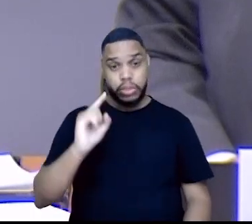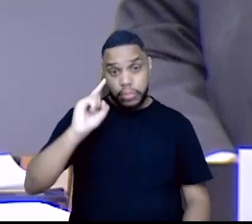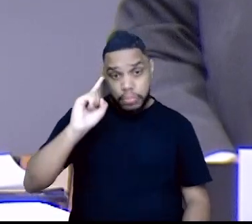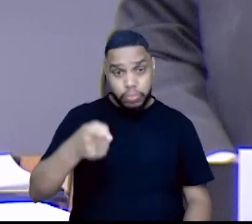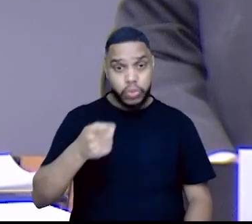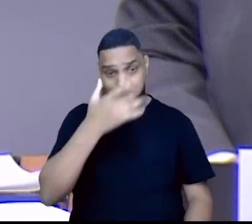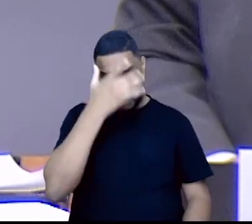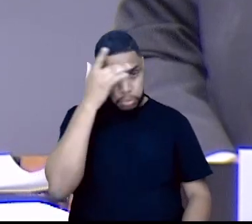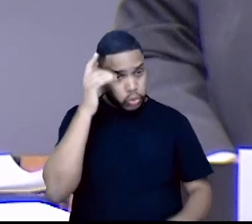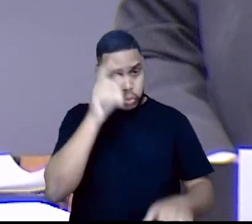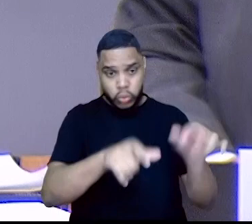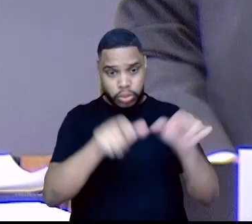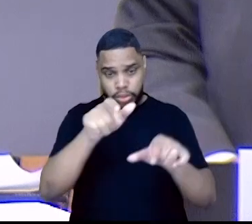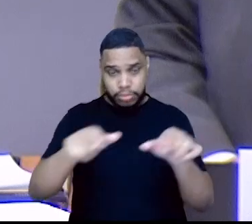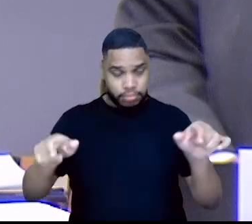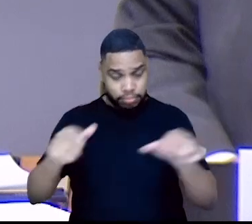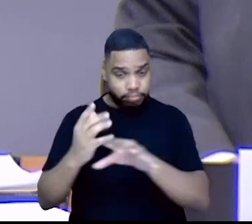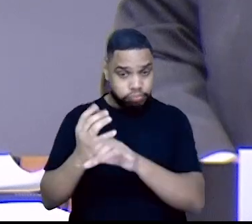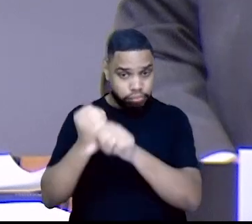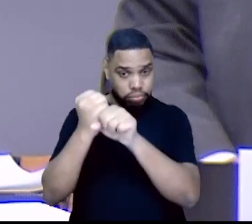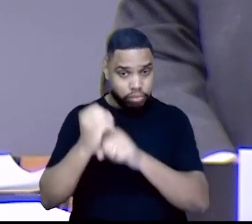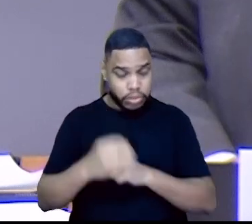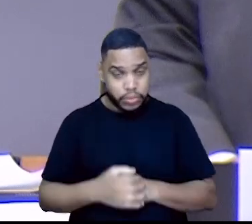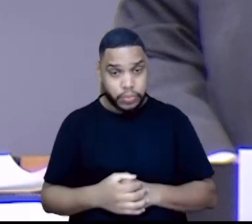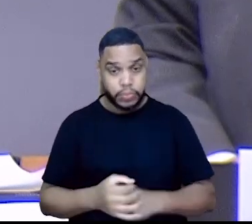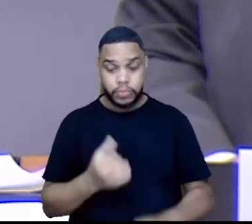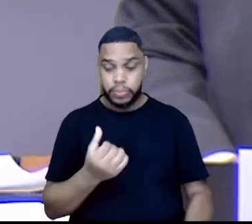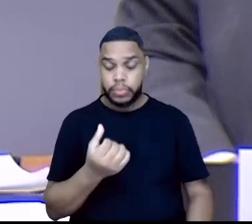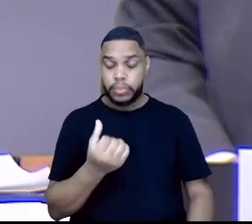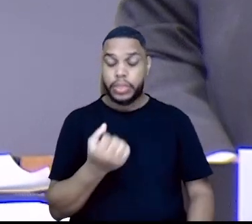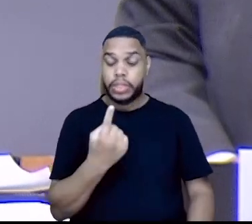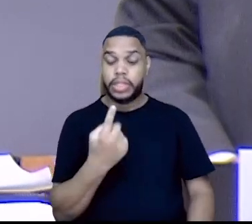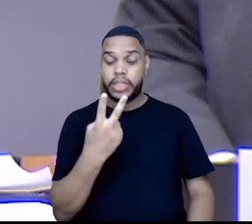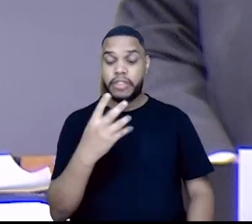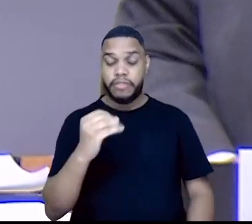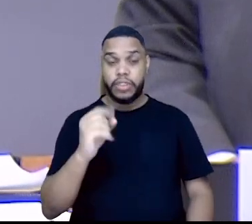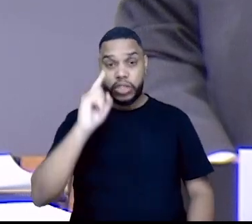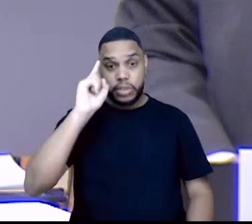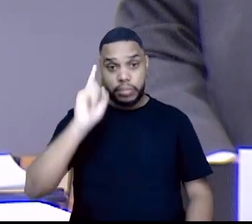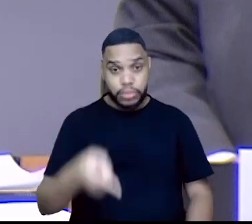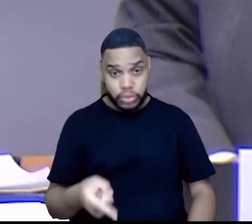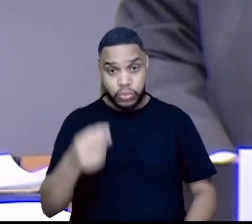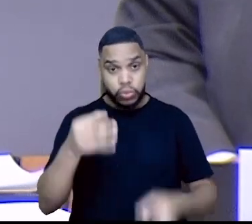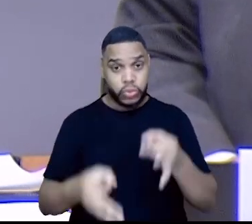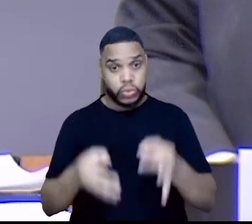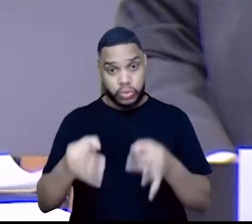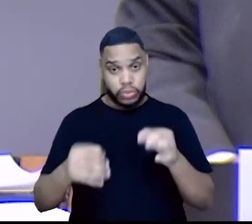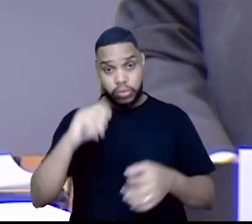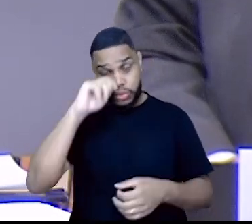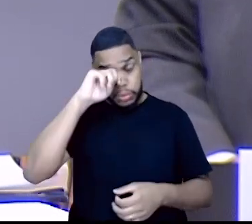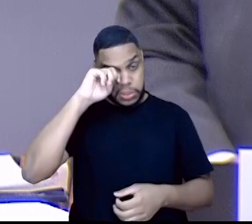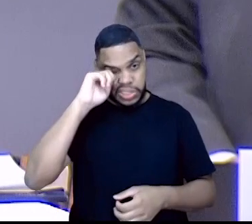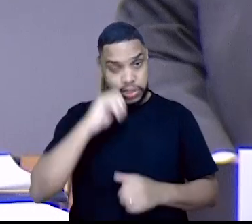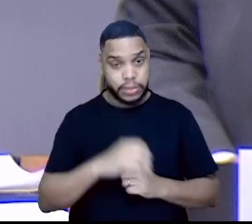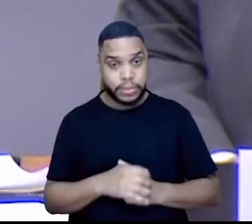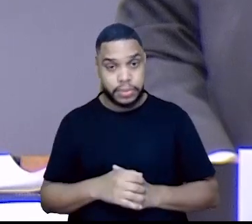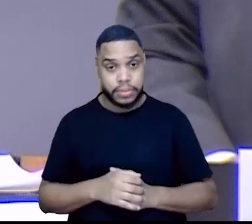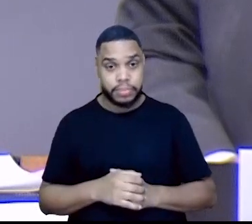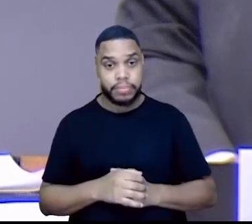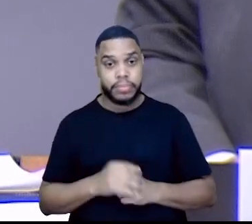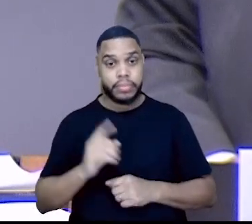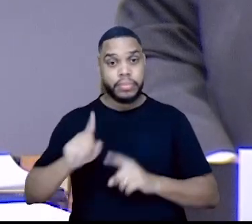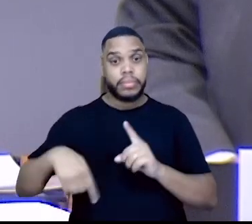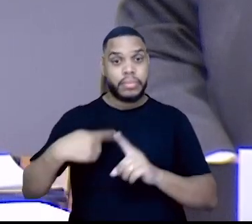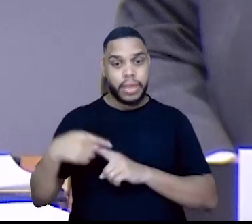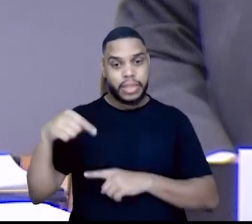habitantes, tem 120 mil juízes, portanto, 6 vezes mais do que temos no